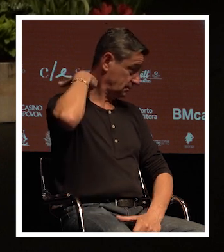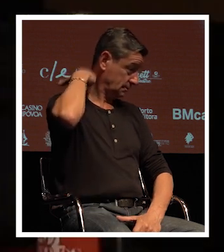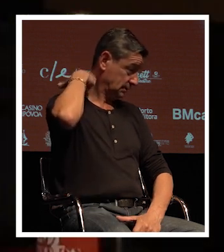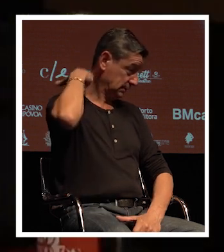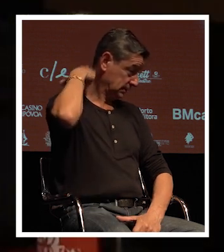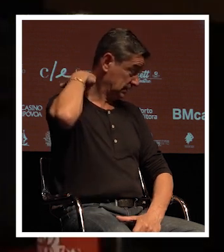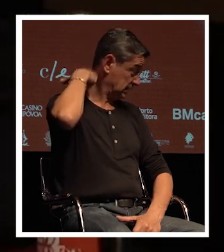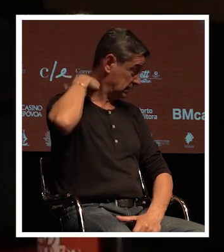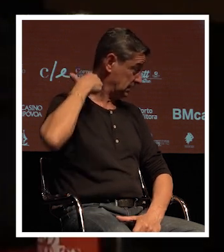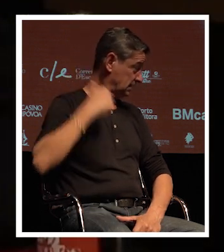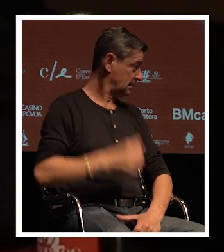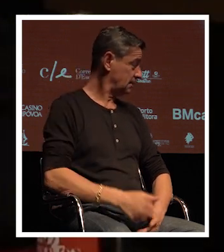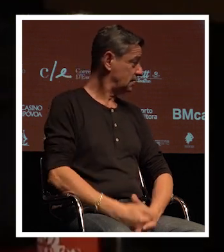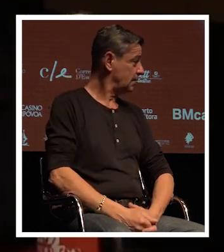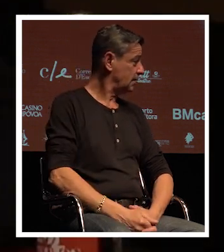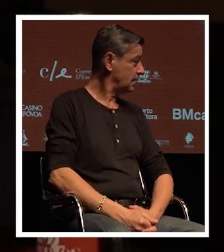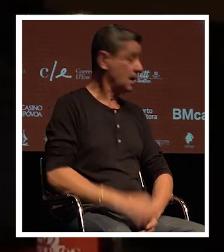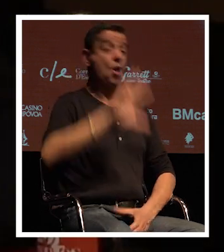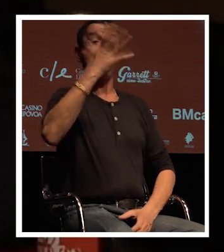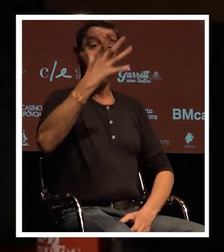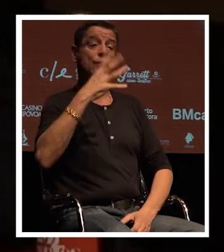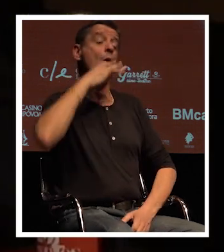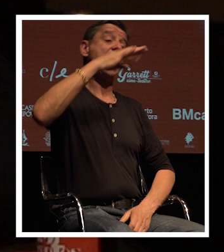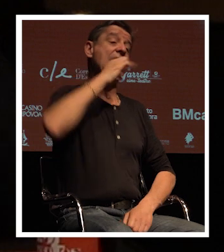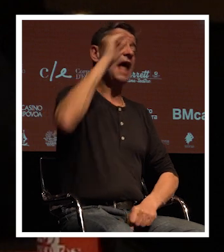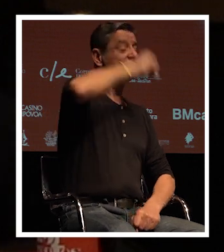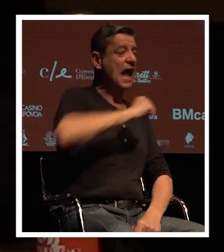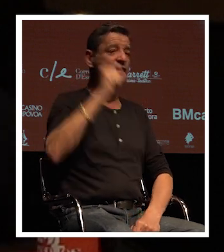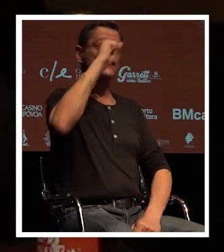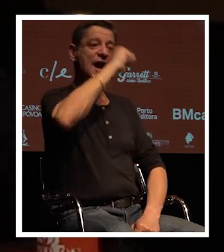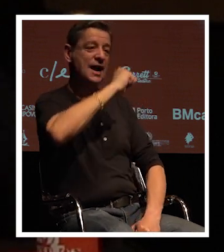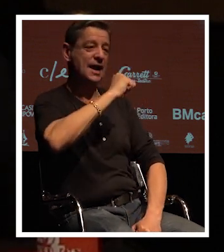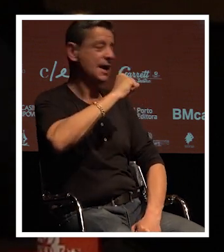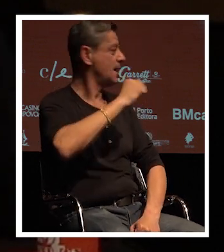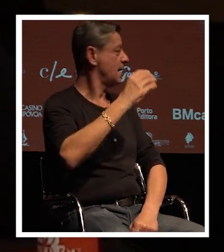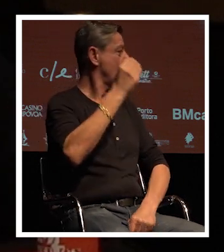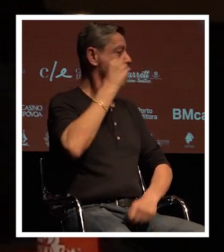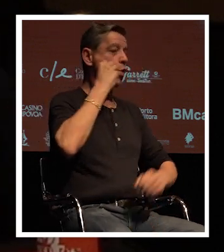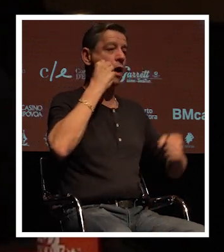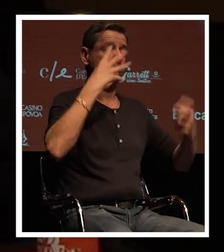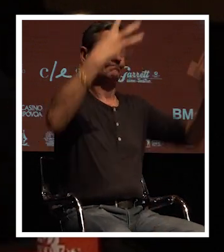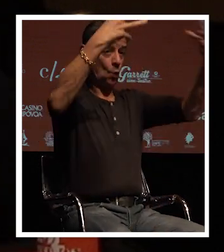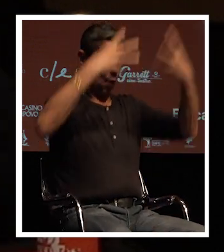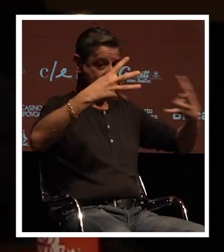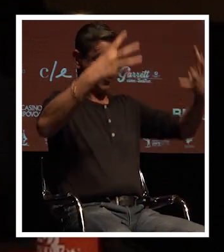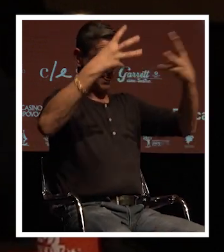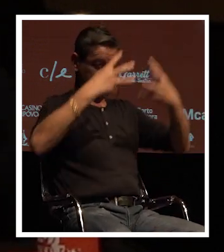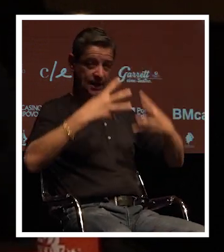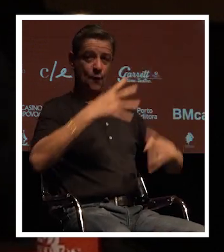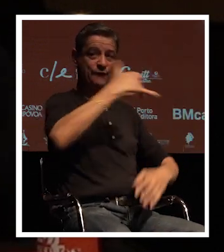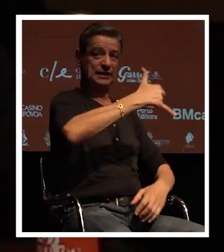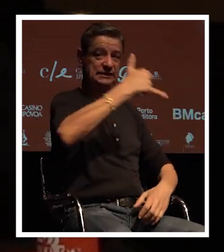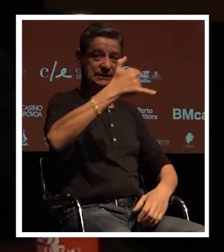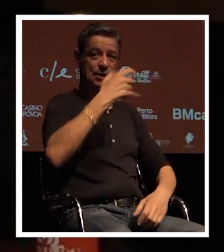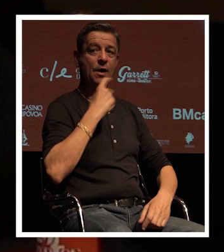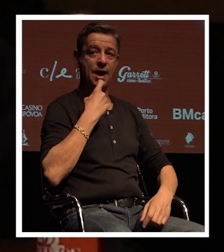o e e e quando cantava com uma Quad zca no 25 de